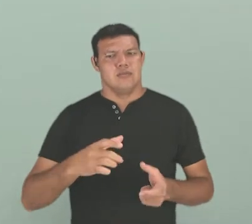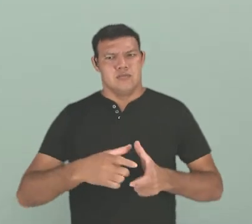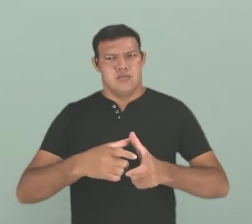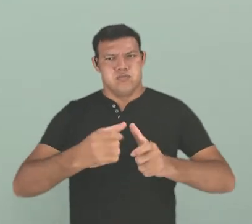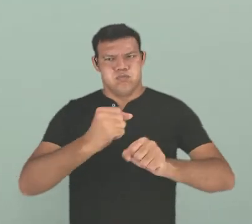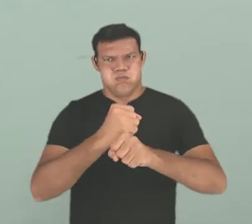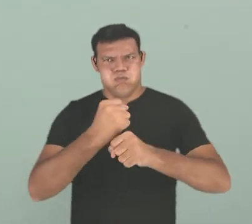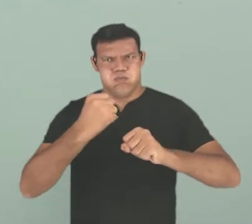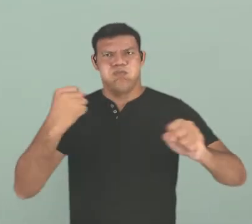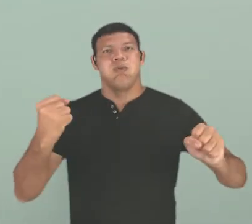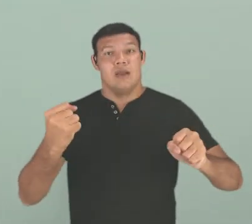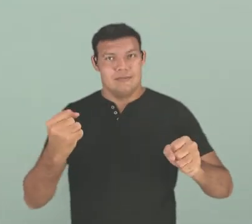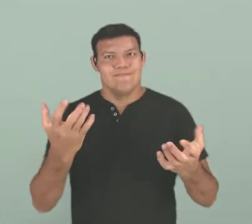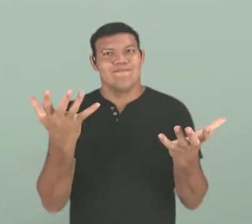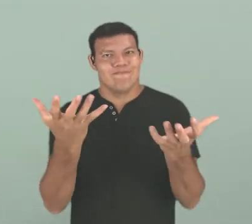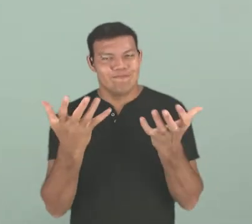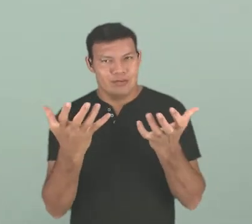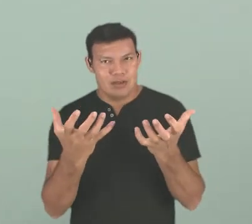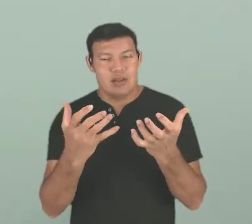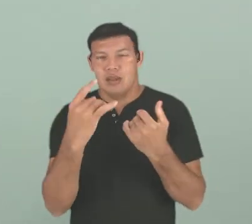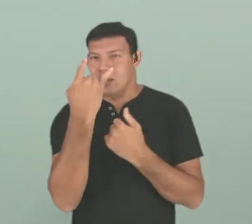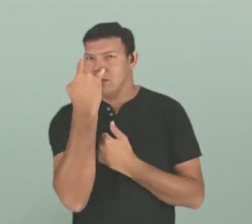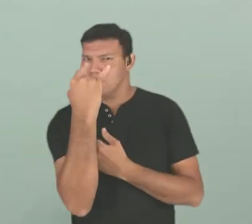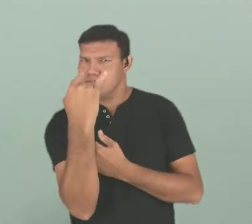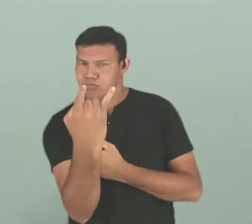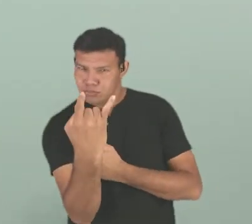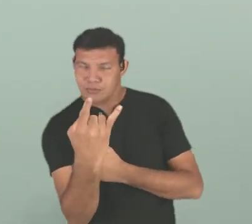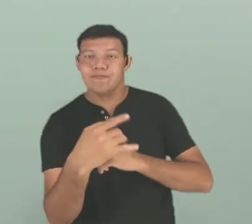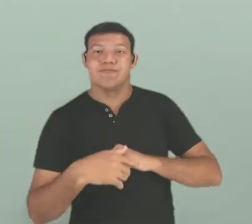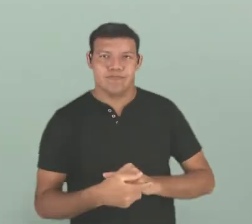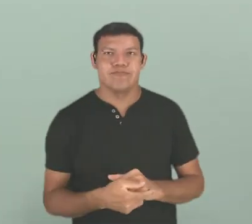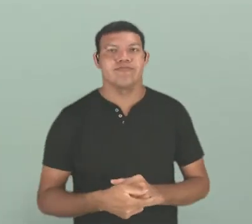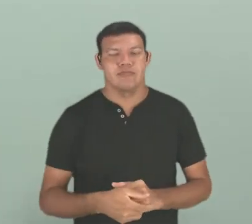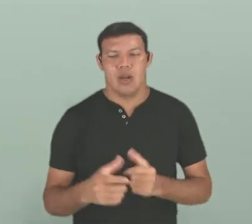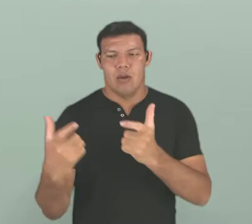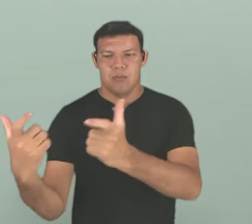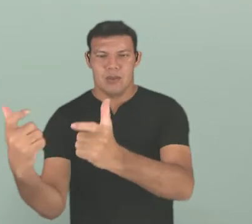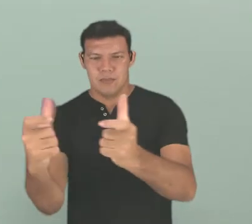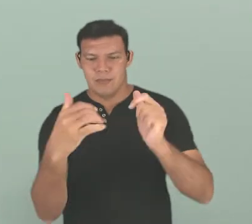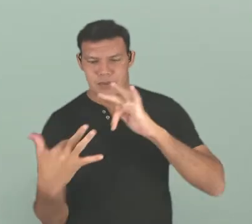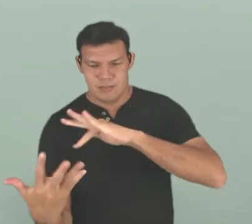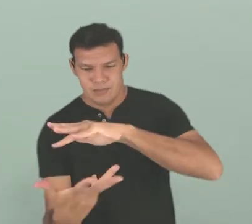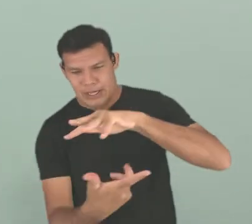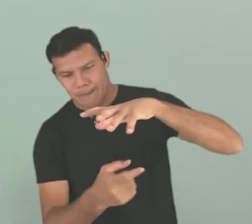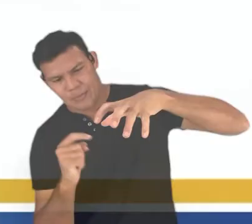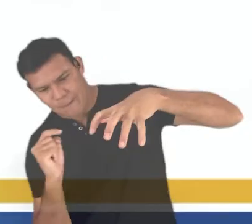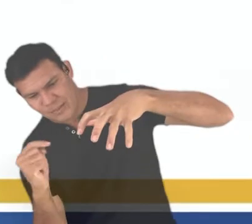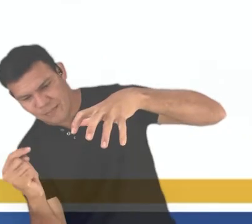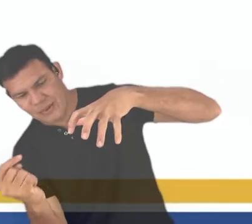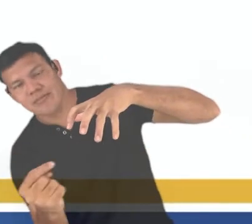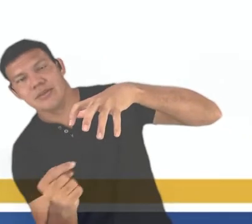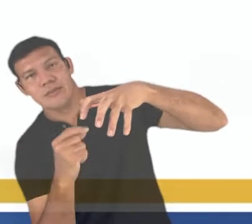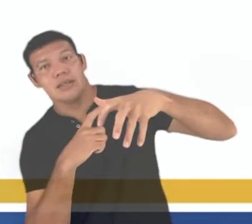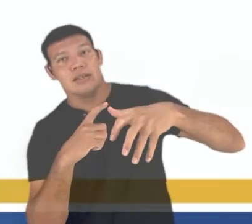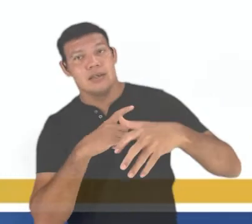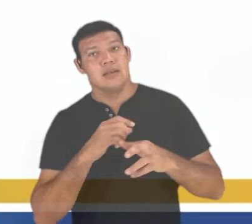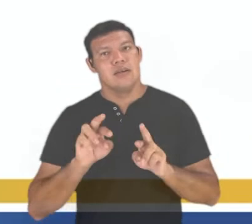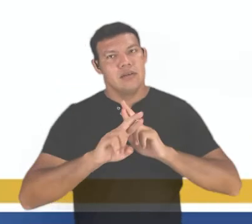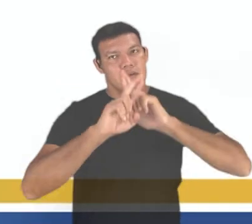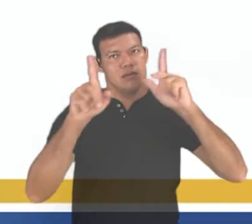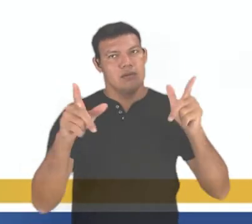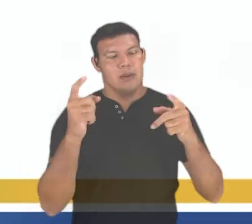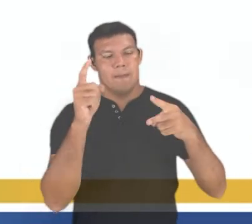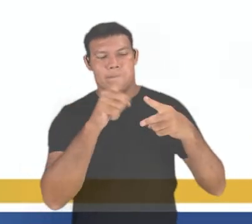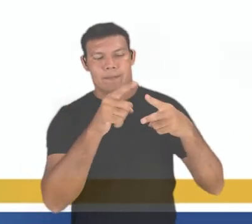quer morar nesses lugares, são cidades mais atrativas. Isso acontece em todos os lugares do mundo. Por isso que há essa diferença entre populoso